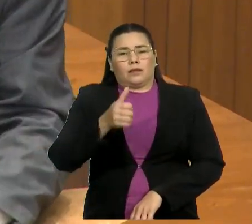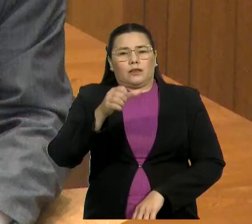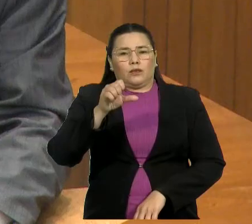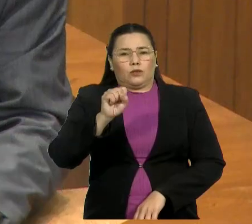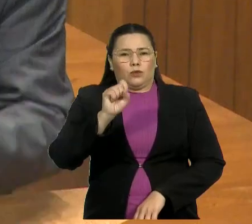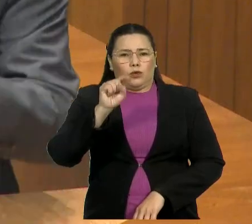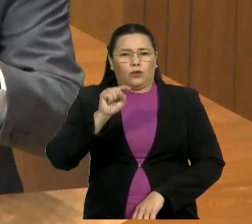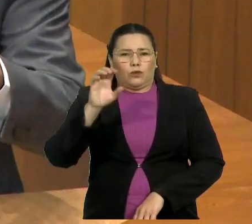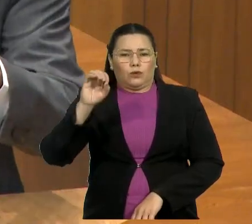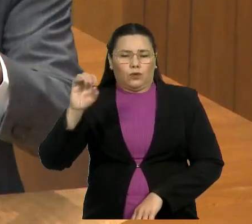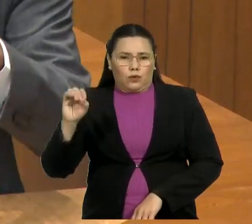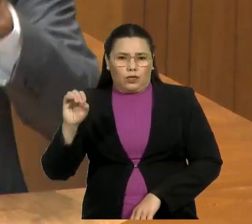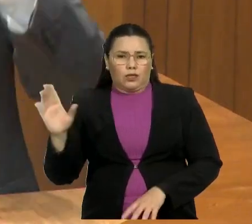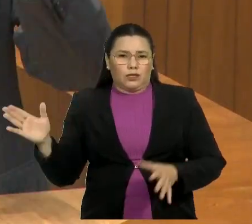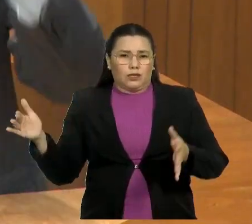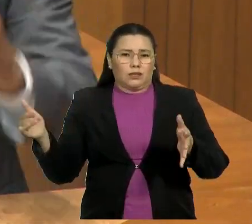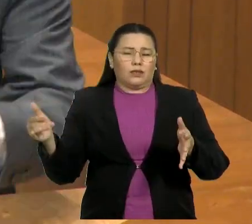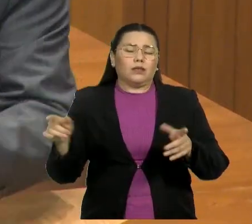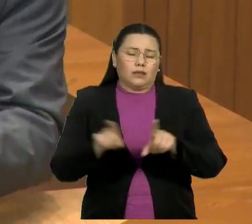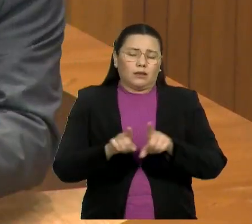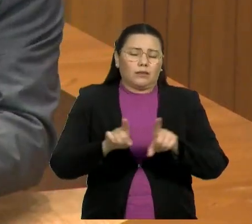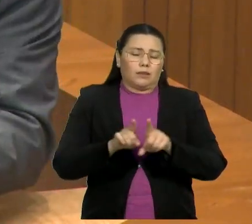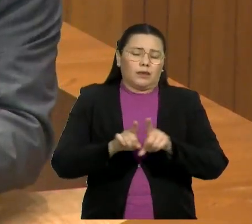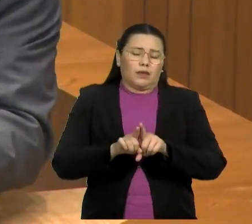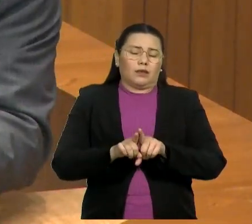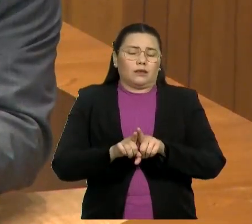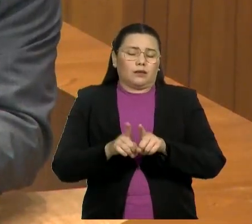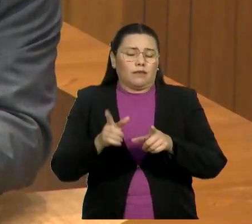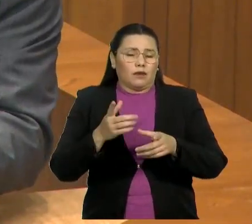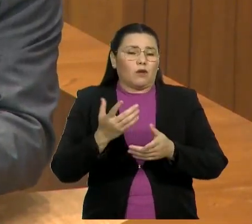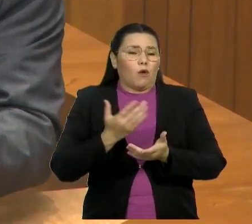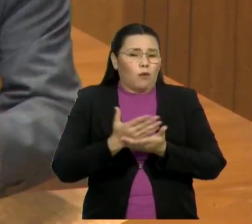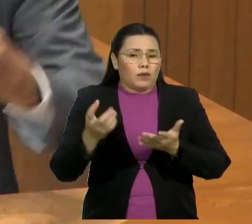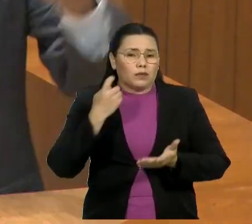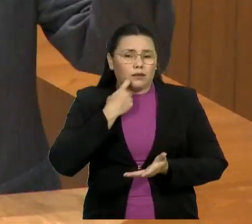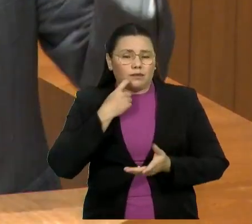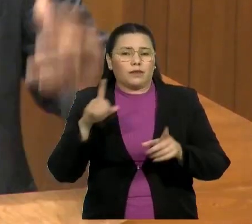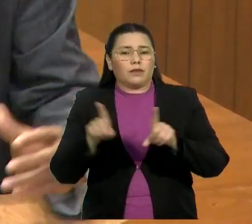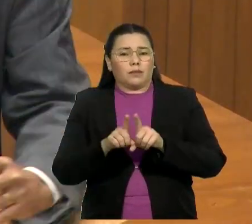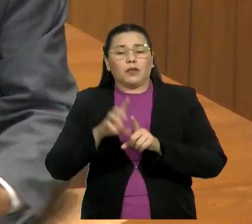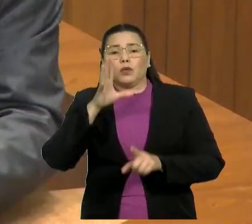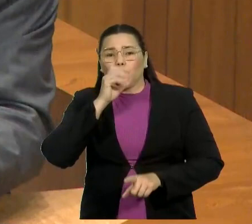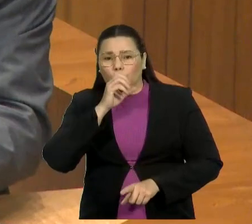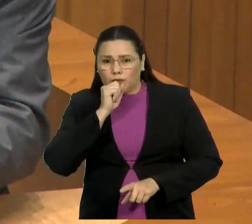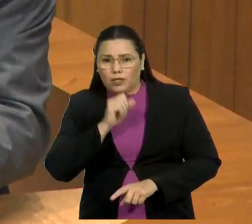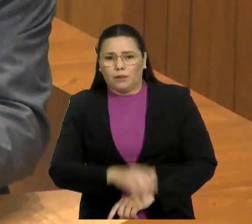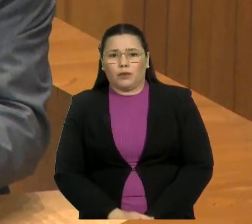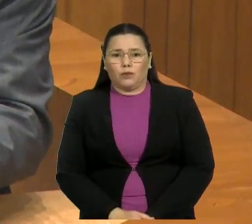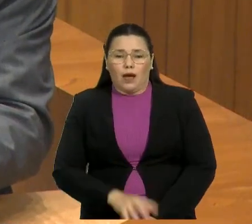por esse momento importante que estamos vivendo no Brasil, um momento de reconstrução